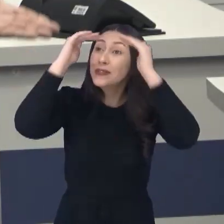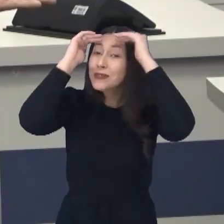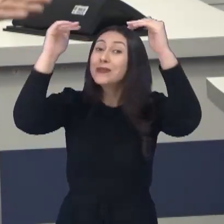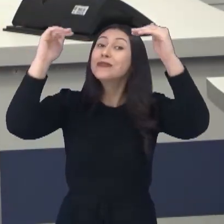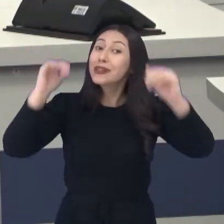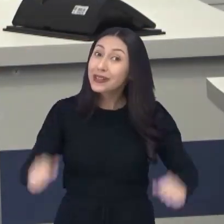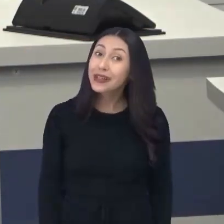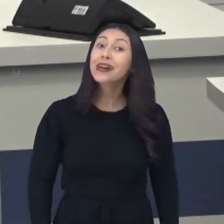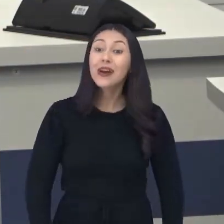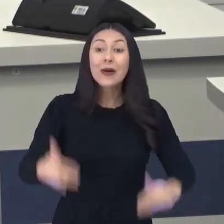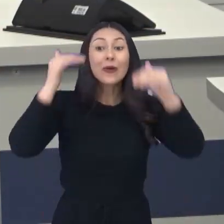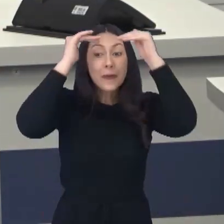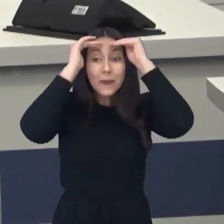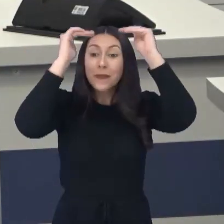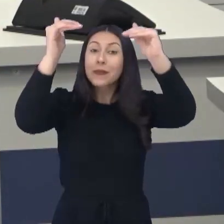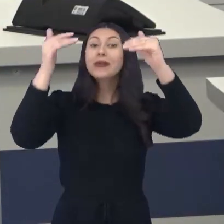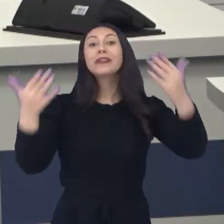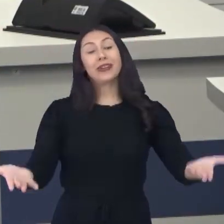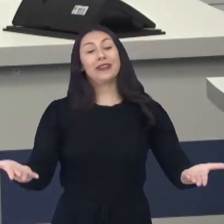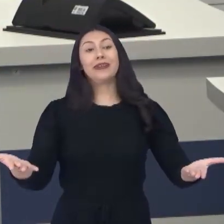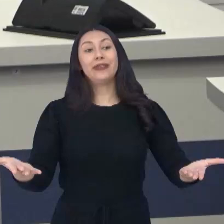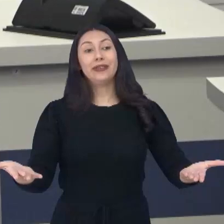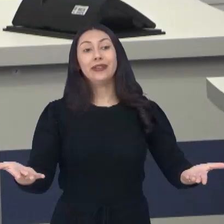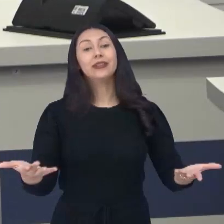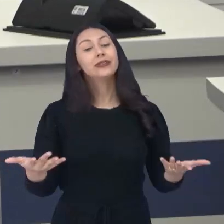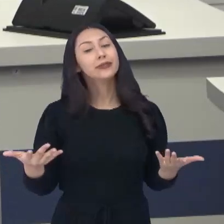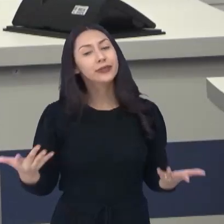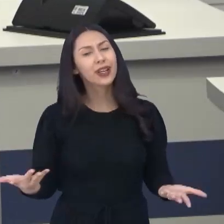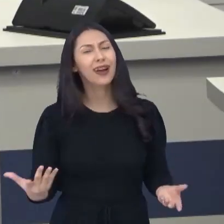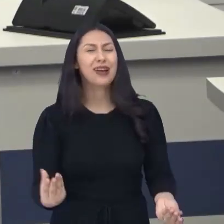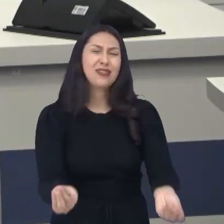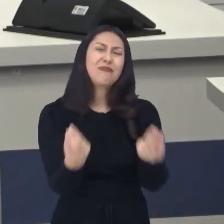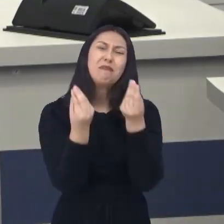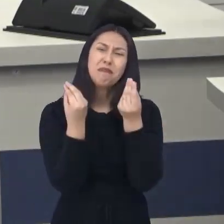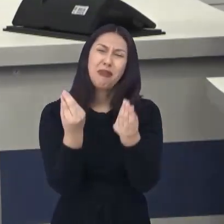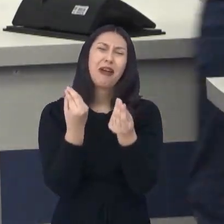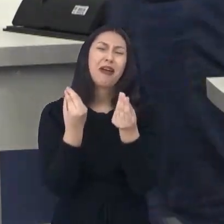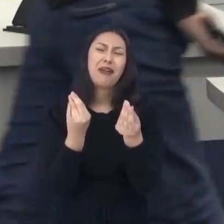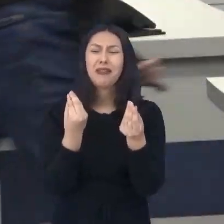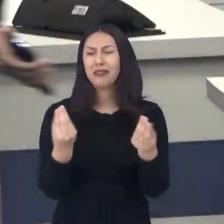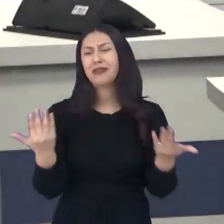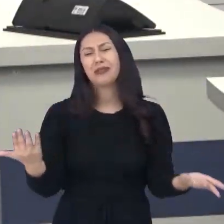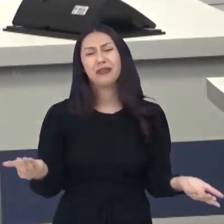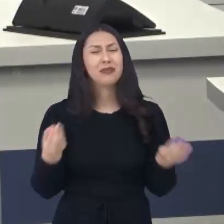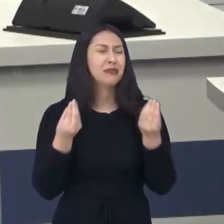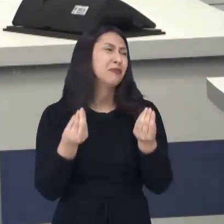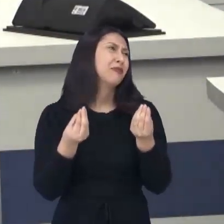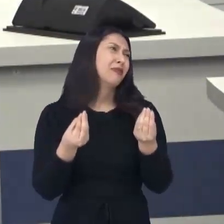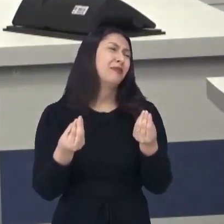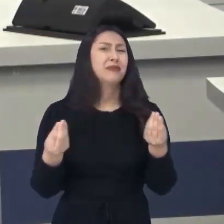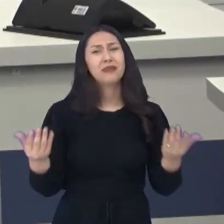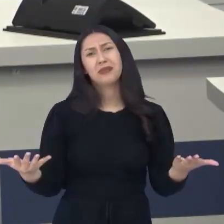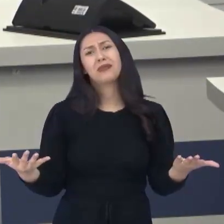é quem obedece. Então, faça-me o favor, né? Faça-me o favor.